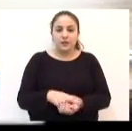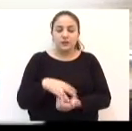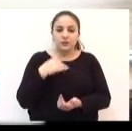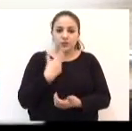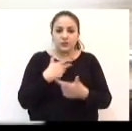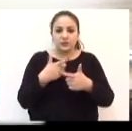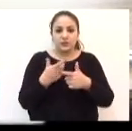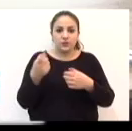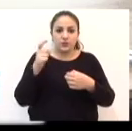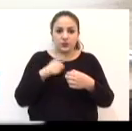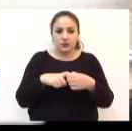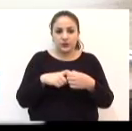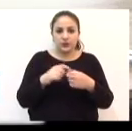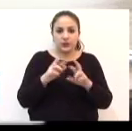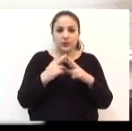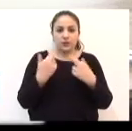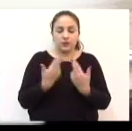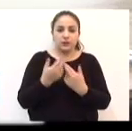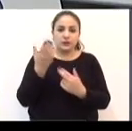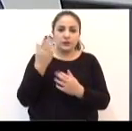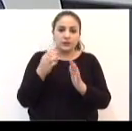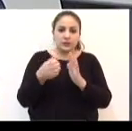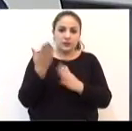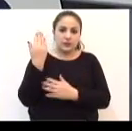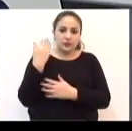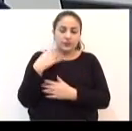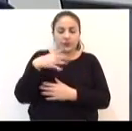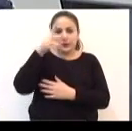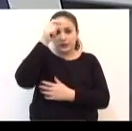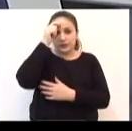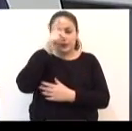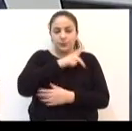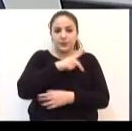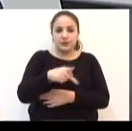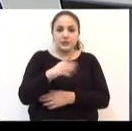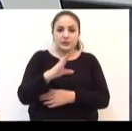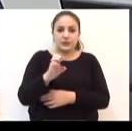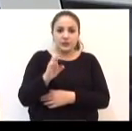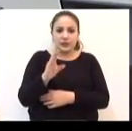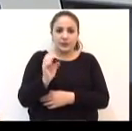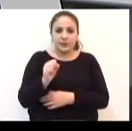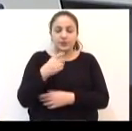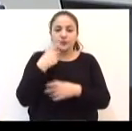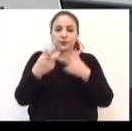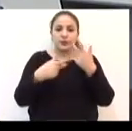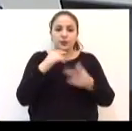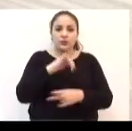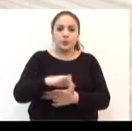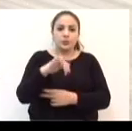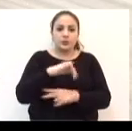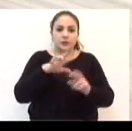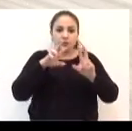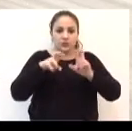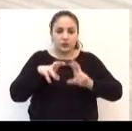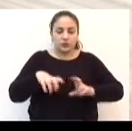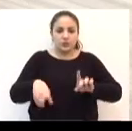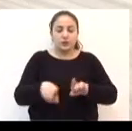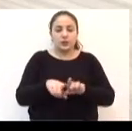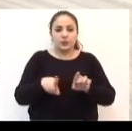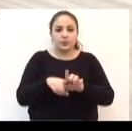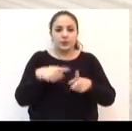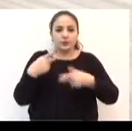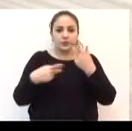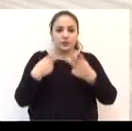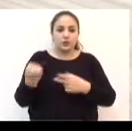reunião anterior fossem analisados. O presidente da SEBS comentou a importância do assunto e destacou que